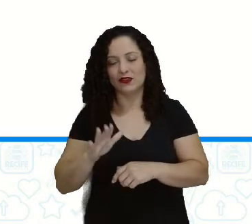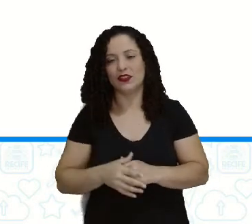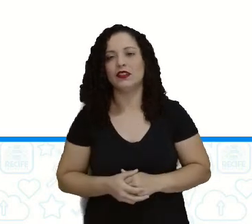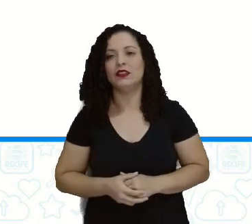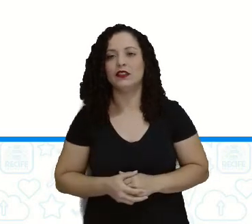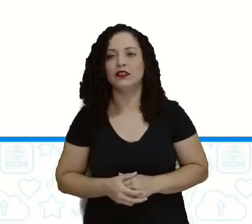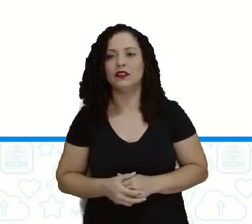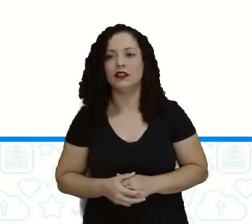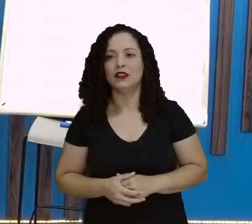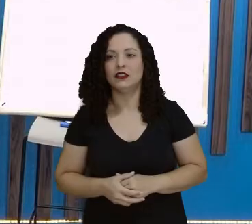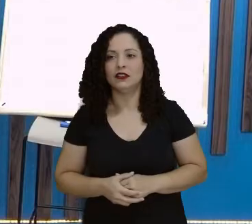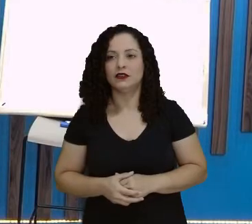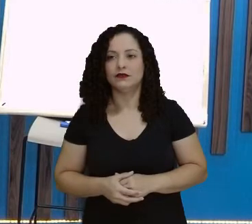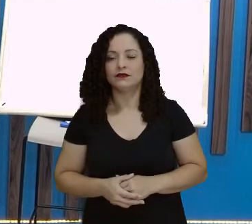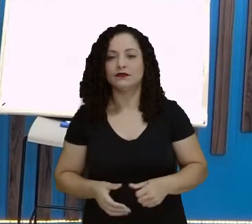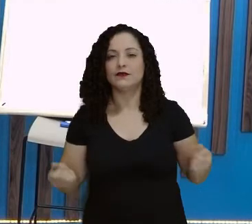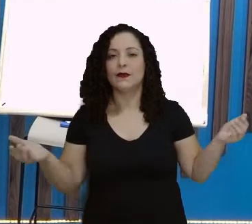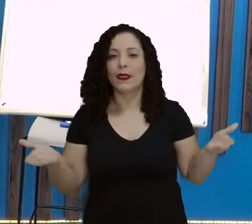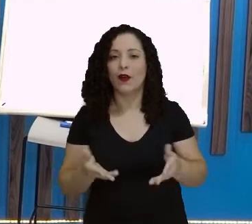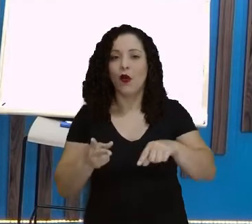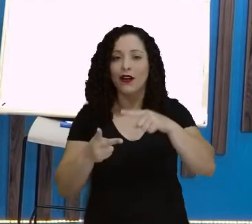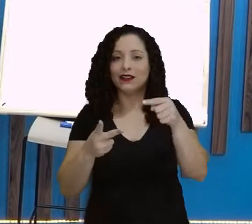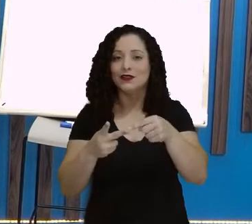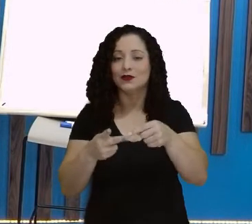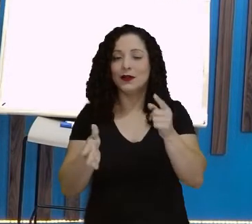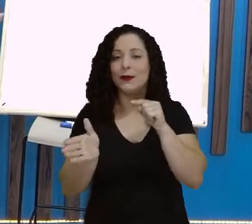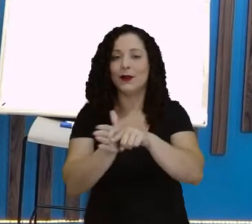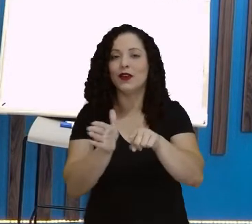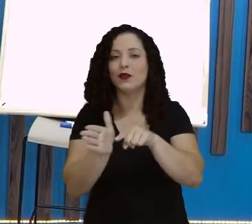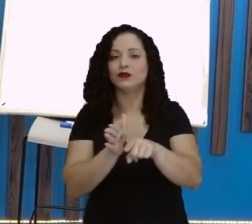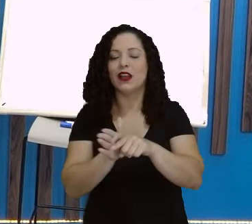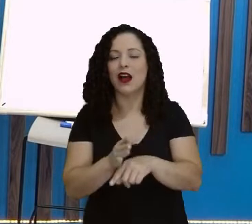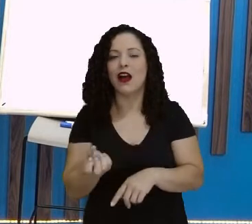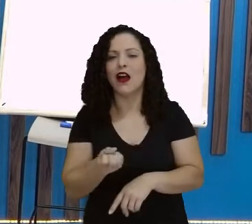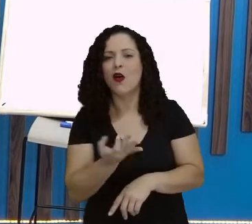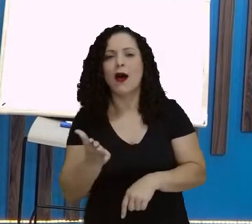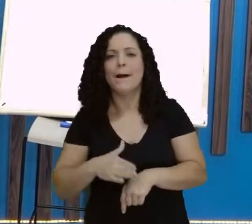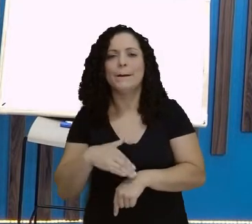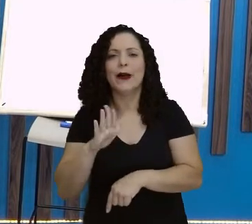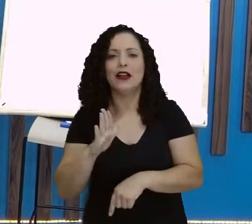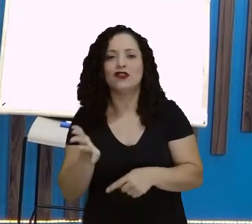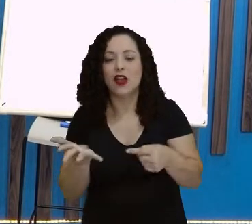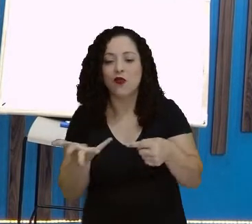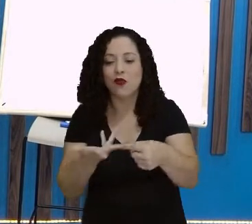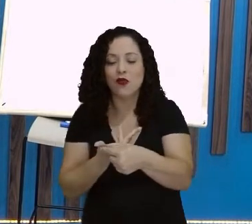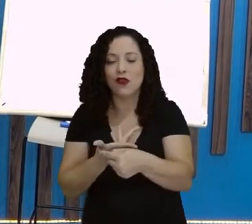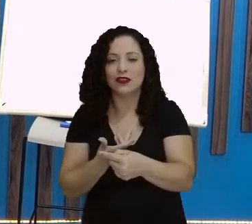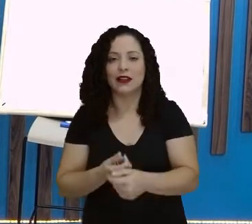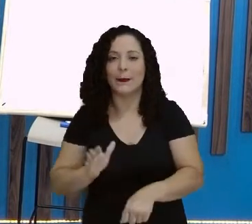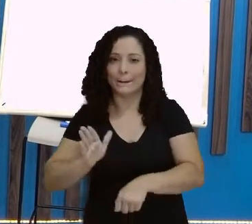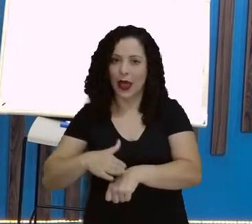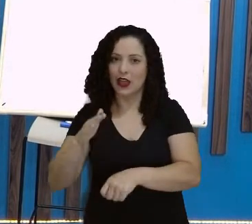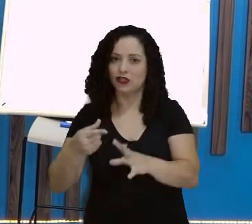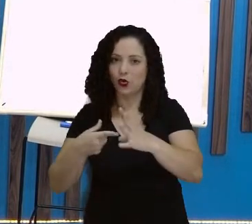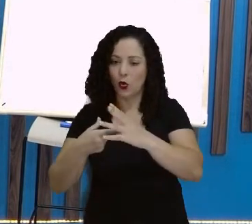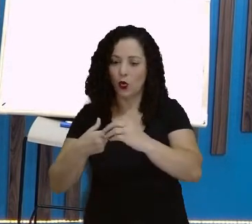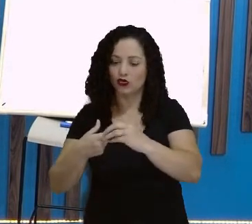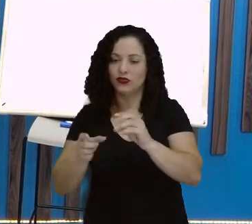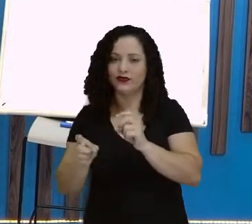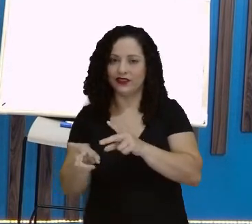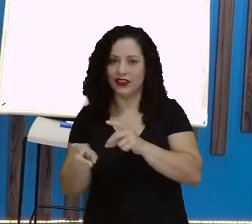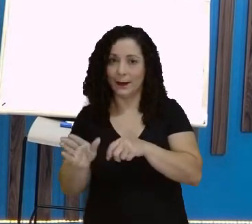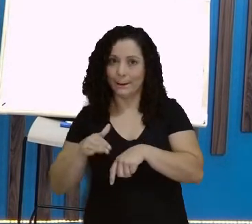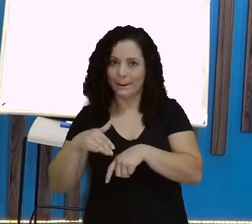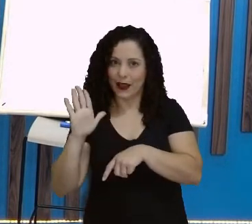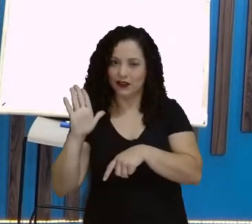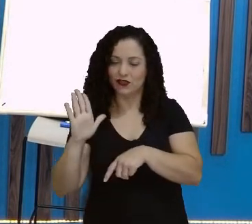vem aí a segunda pergunta: quantos a mais? A gente já descobriu que ela vende mais coxinhas, mas